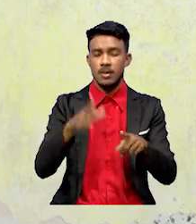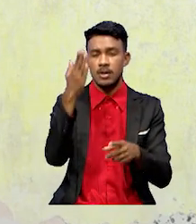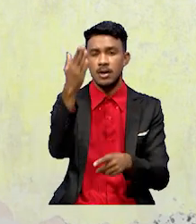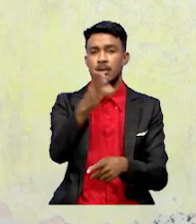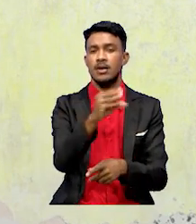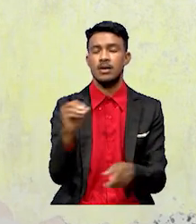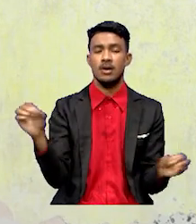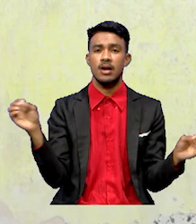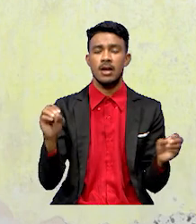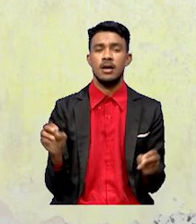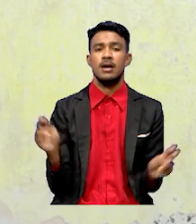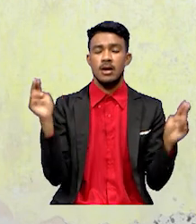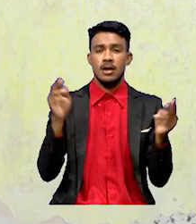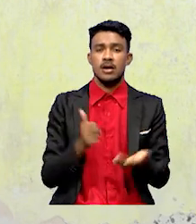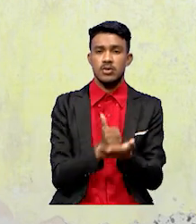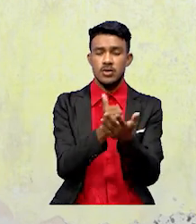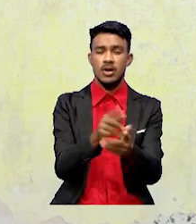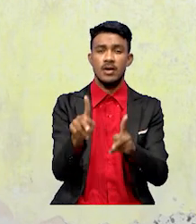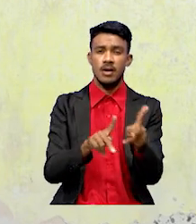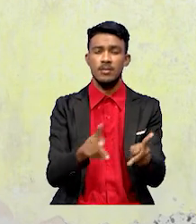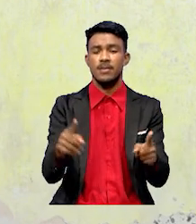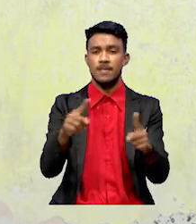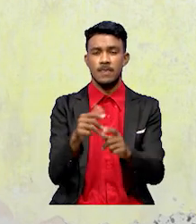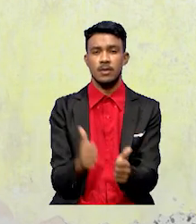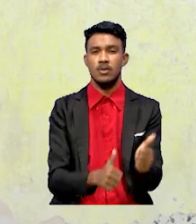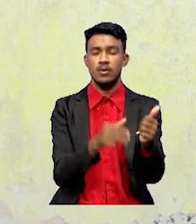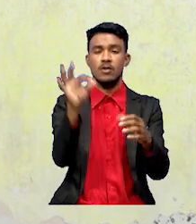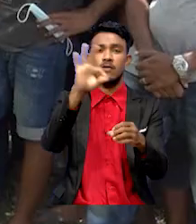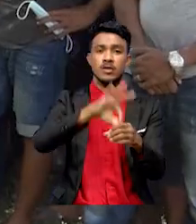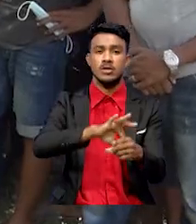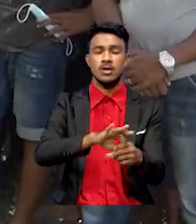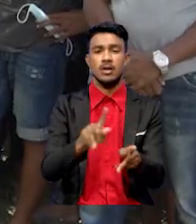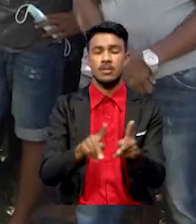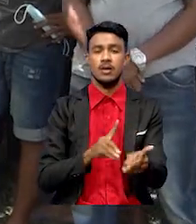La atende falei mané dia atende vento bem mané prato tuir votação é meu direito.